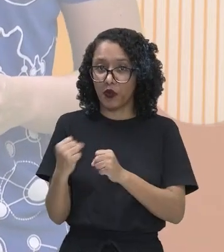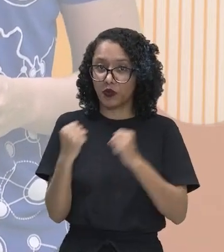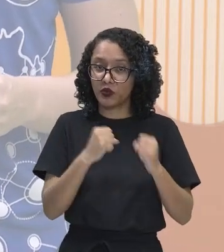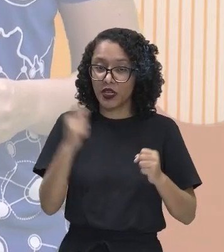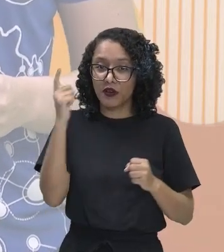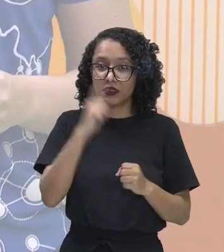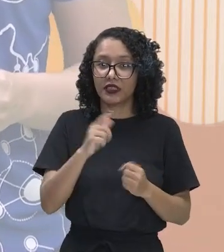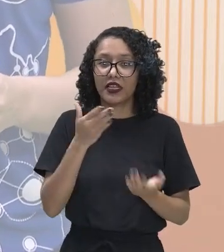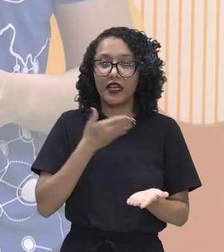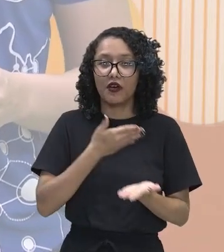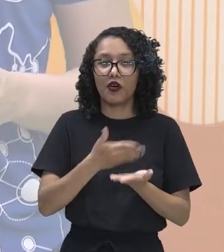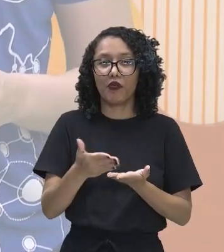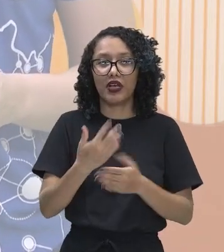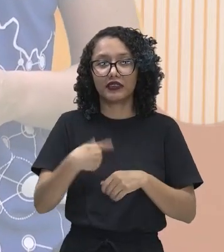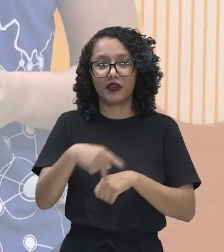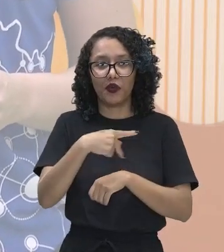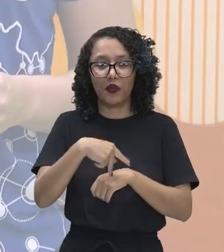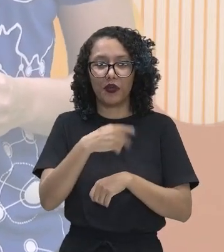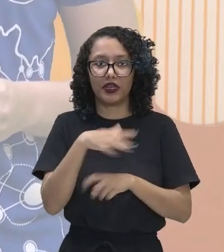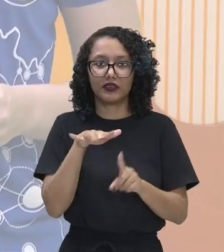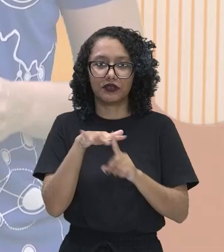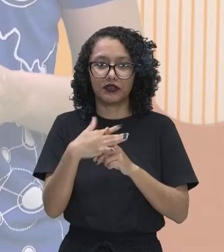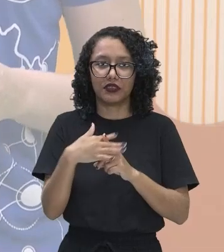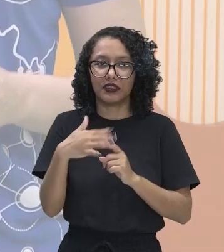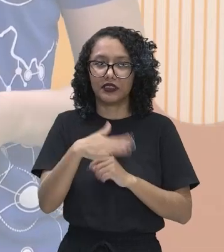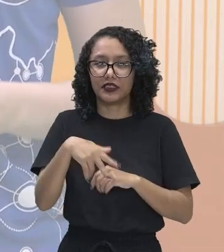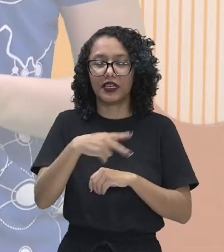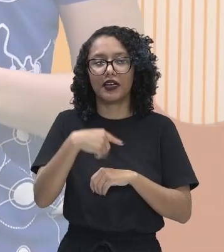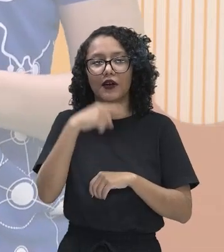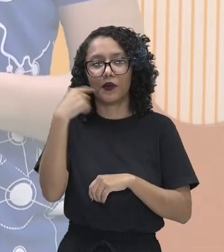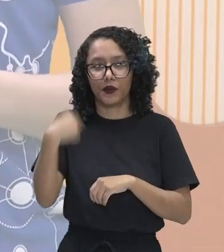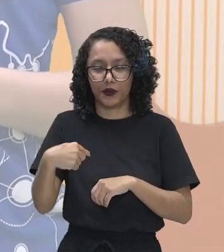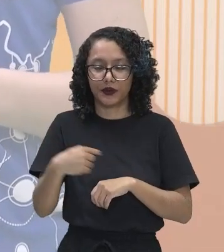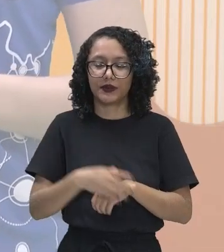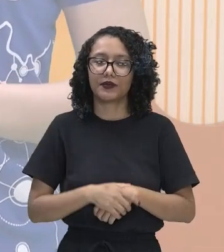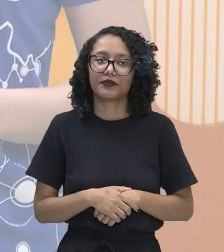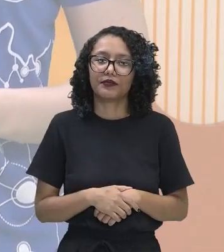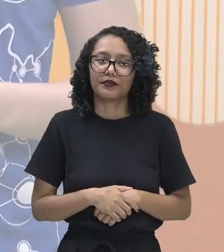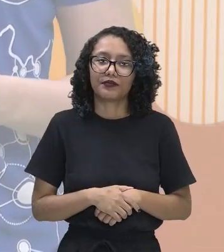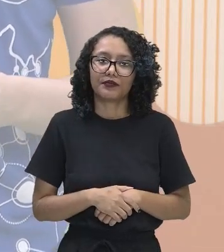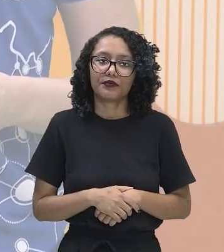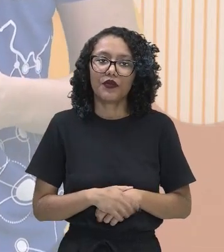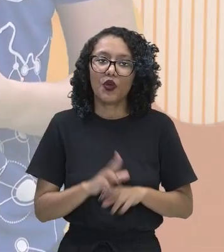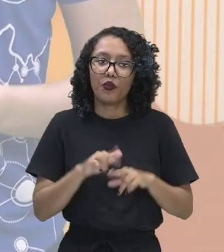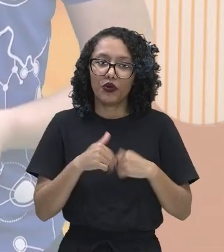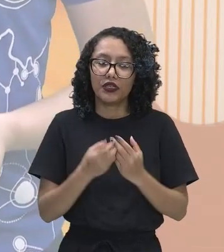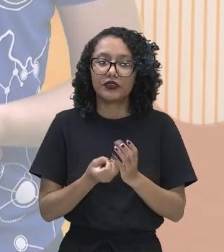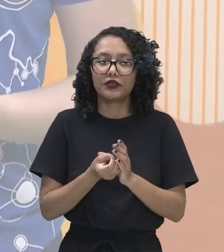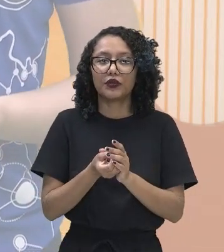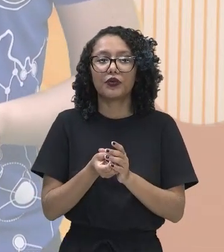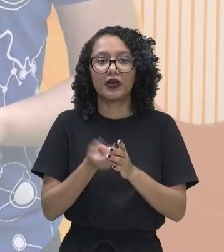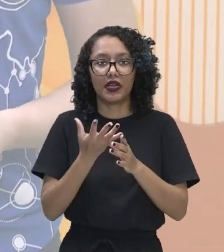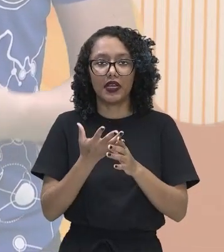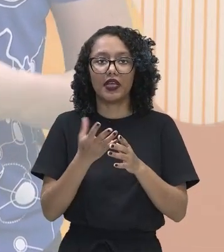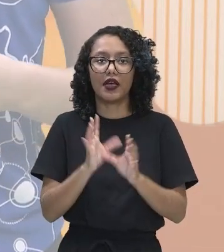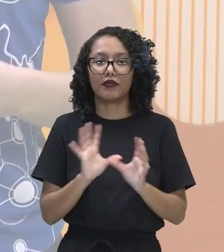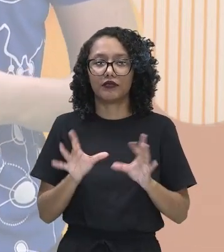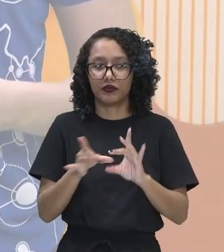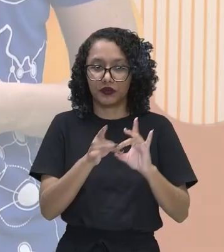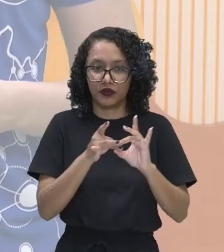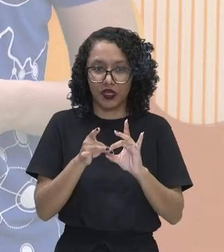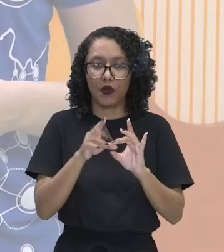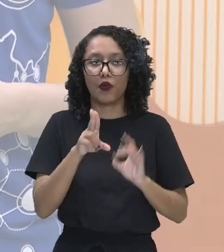de um Estado socialista na Rússia, o que vai levar à criação da União das